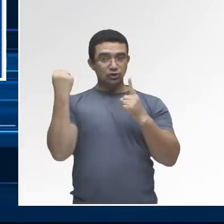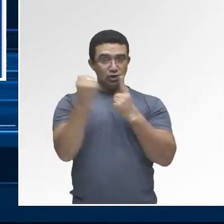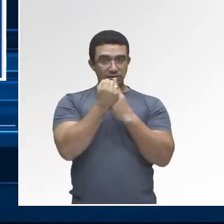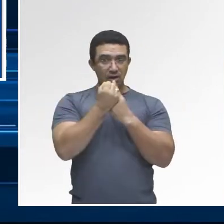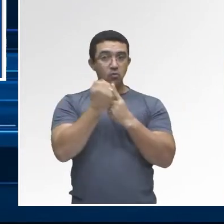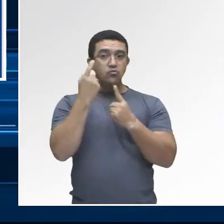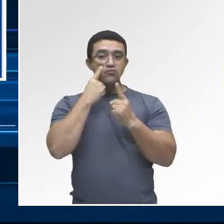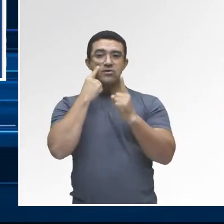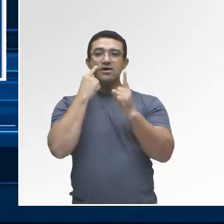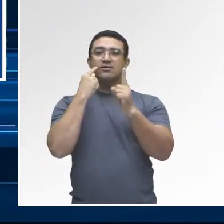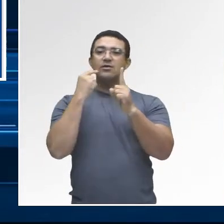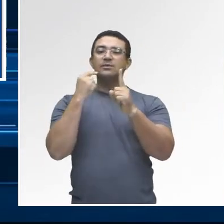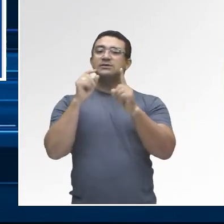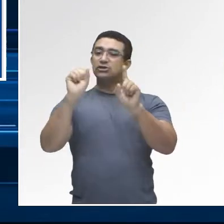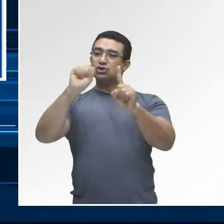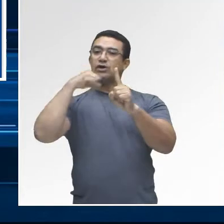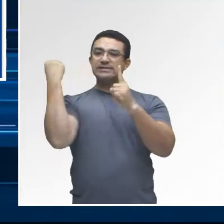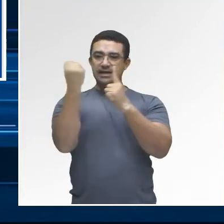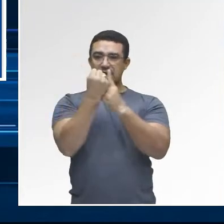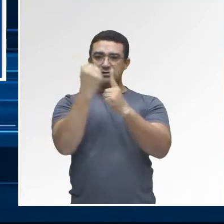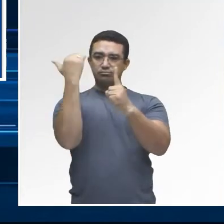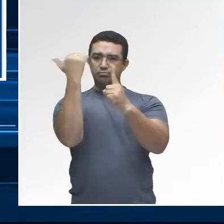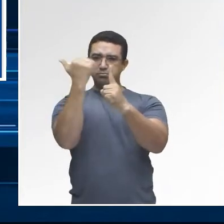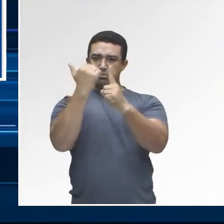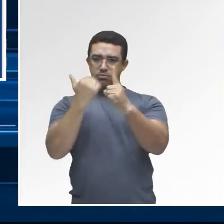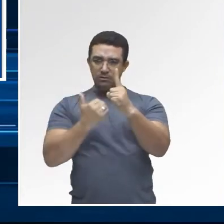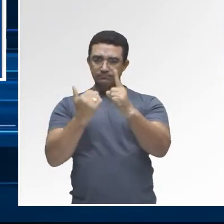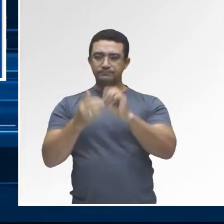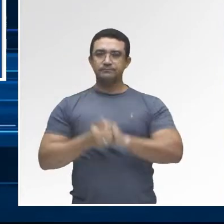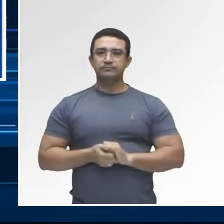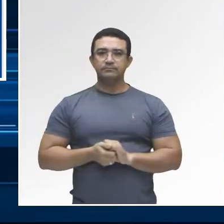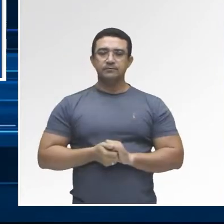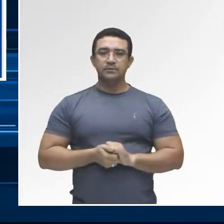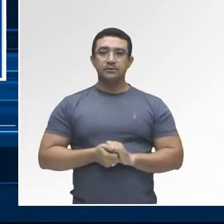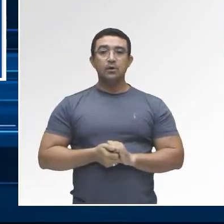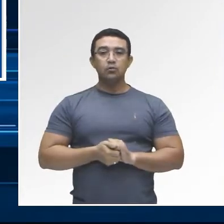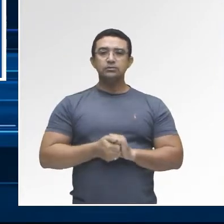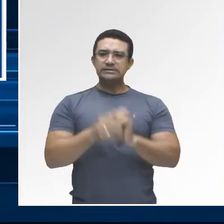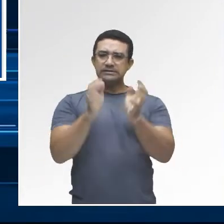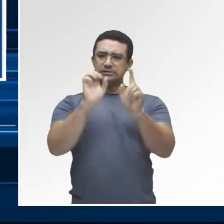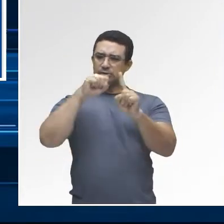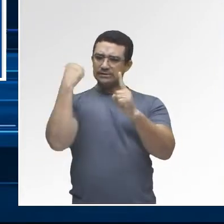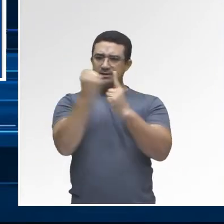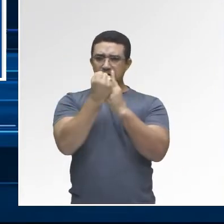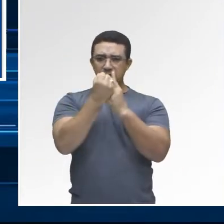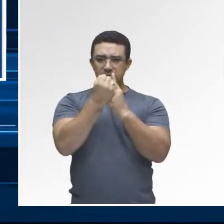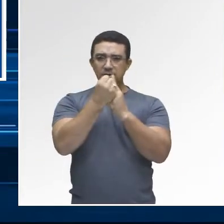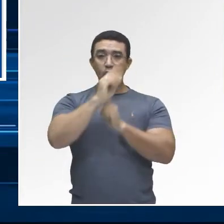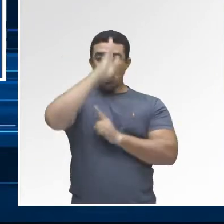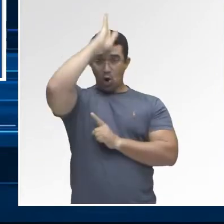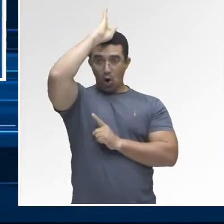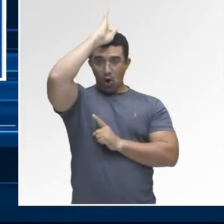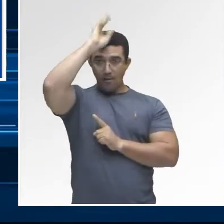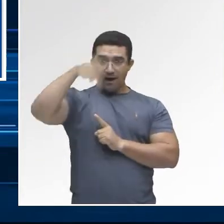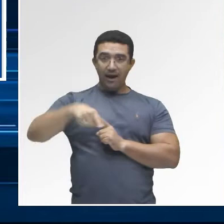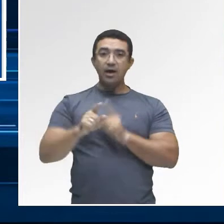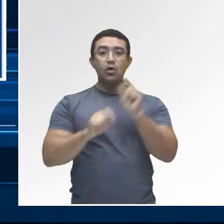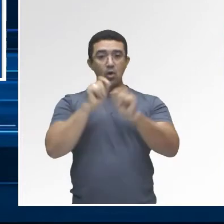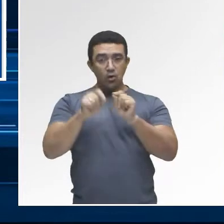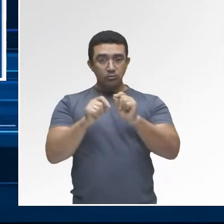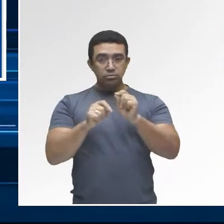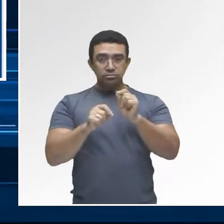estava dividida a sociedade. Então, Roma, sociedade romana, vai estar dividida da seguinte forma. A gente tem aqui